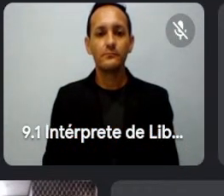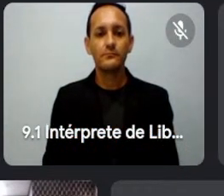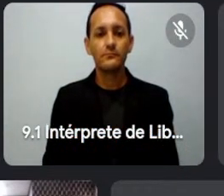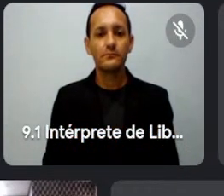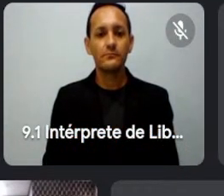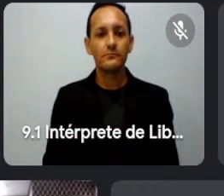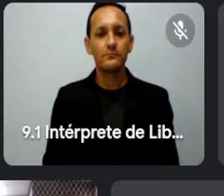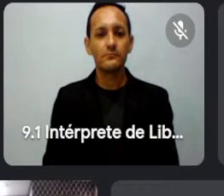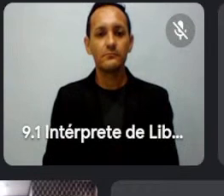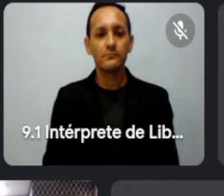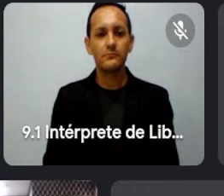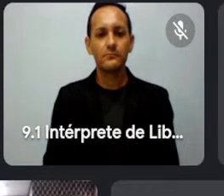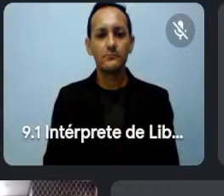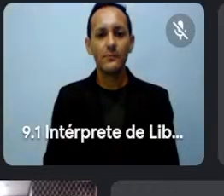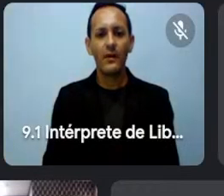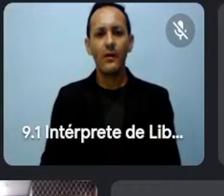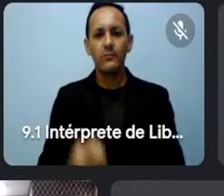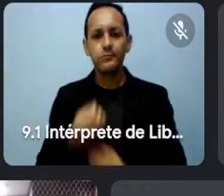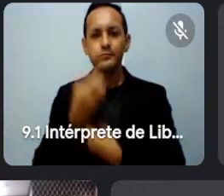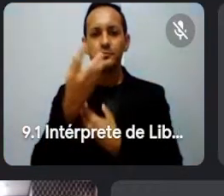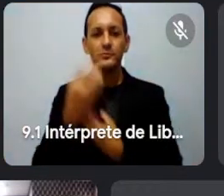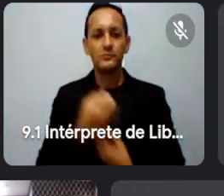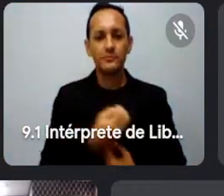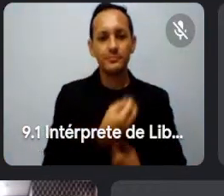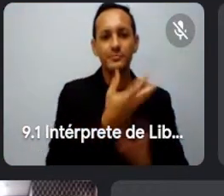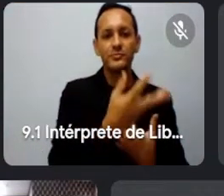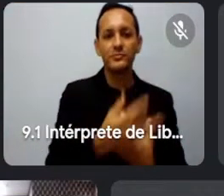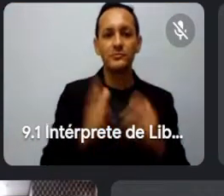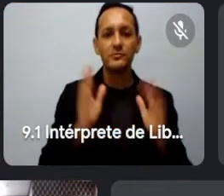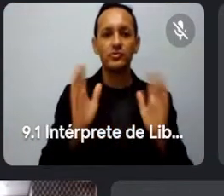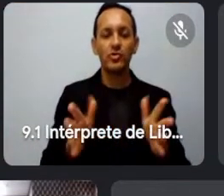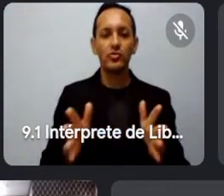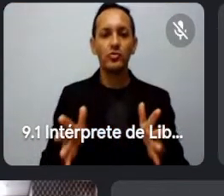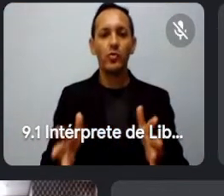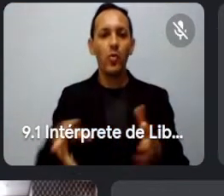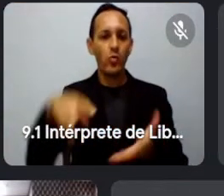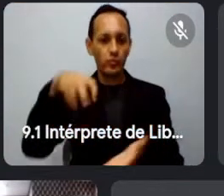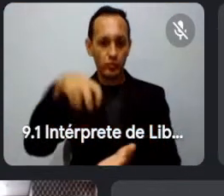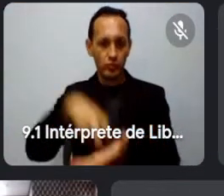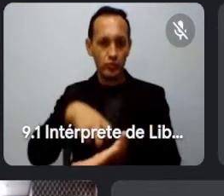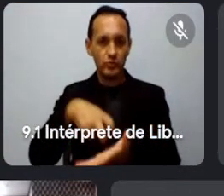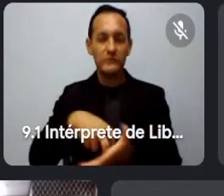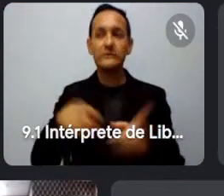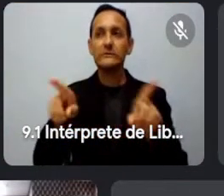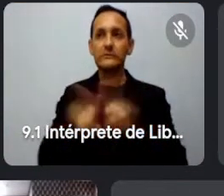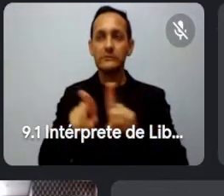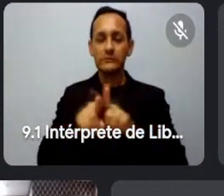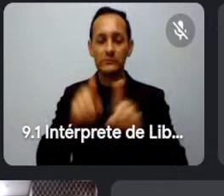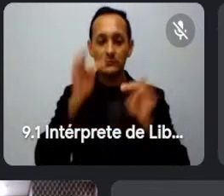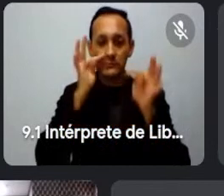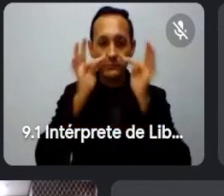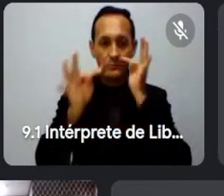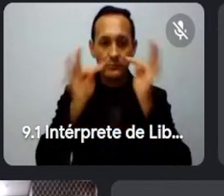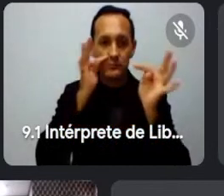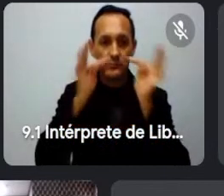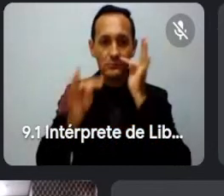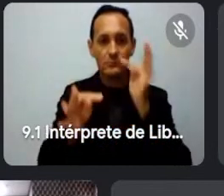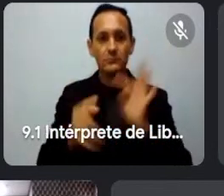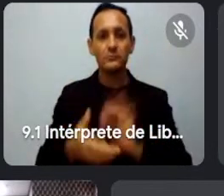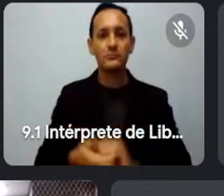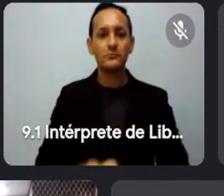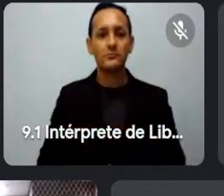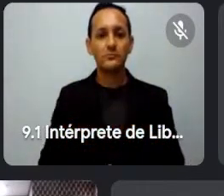esses essas duas declarações dos dois integrantes foram ouvidos em juízo também como testemunhas Ah e